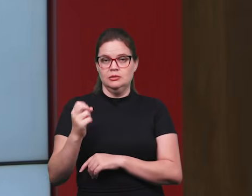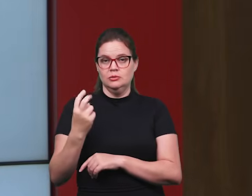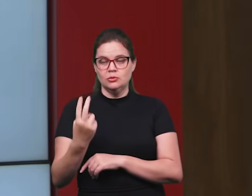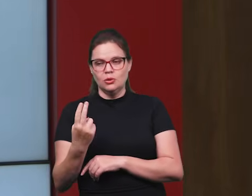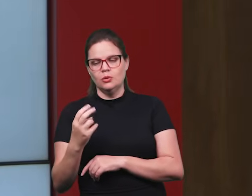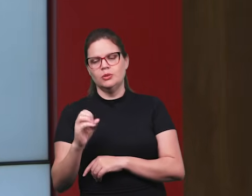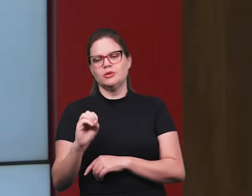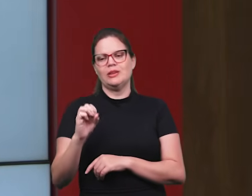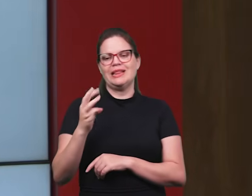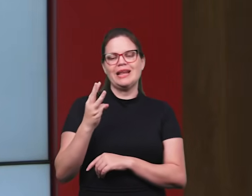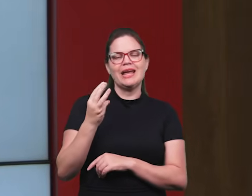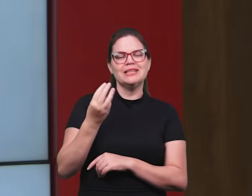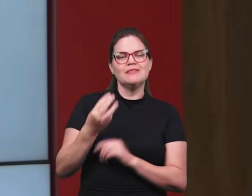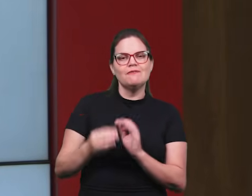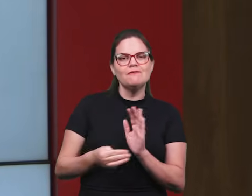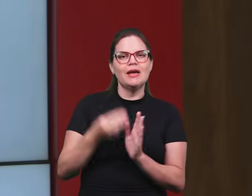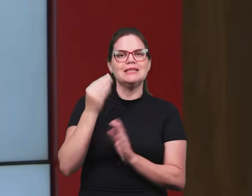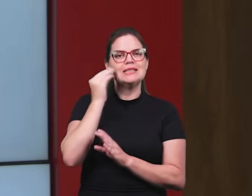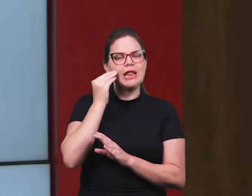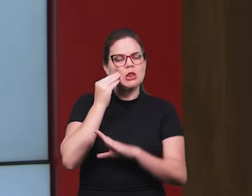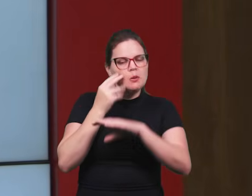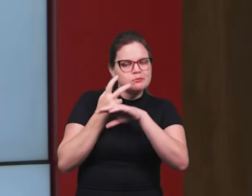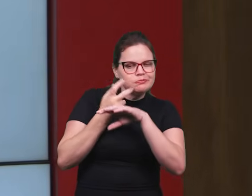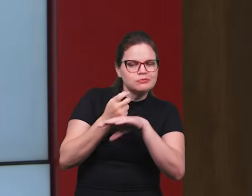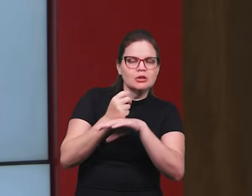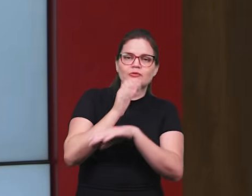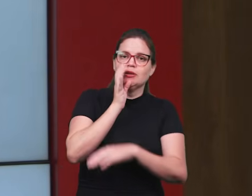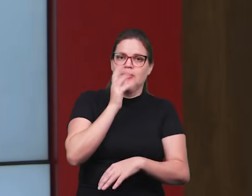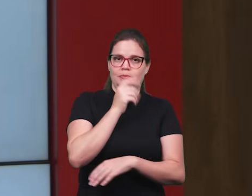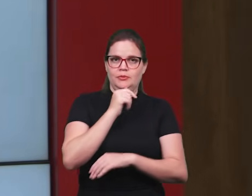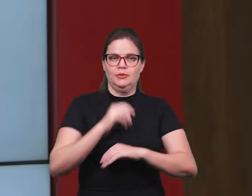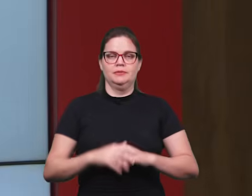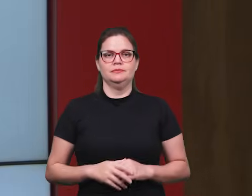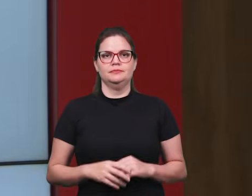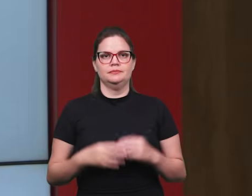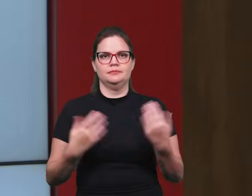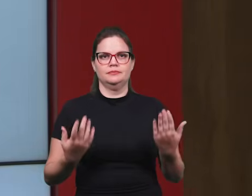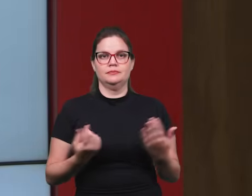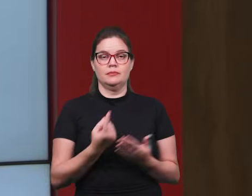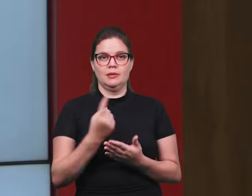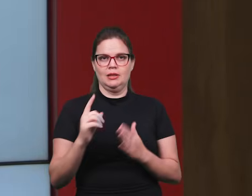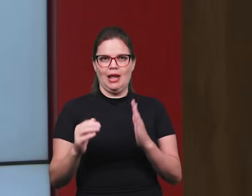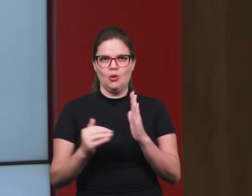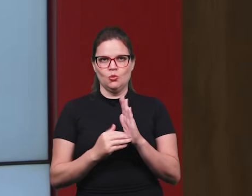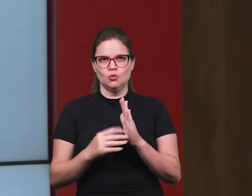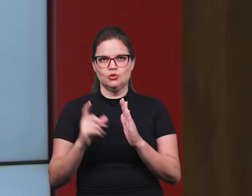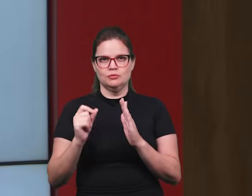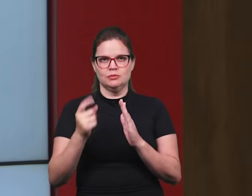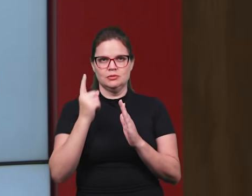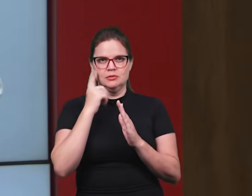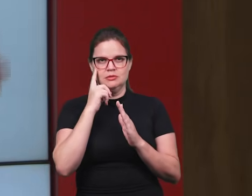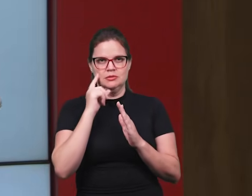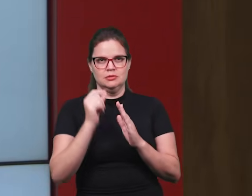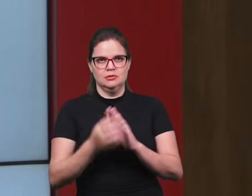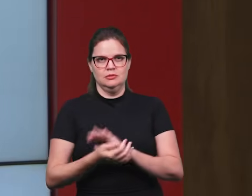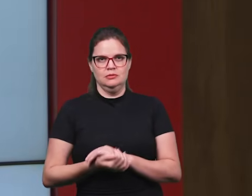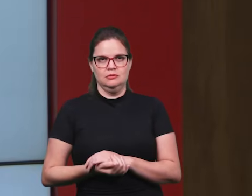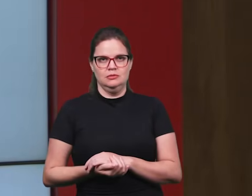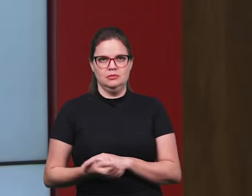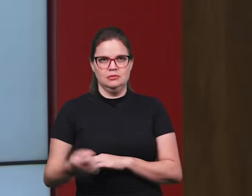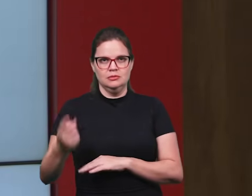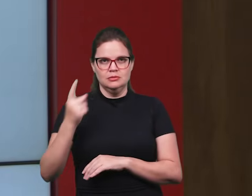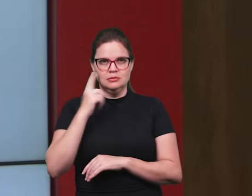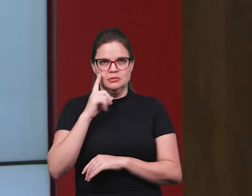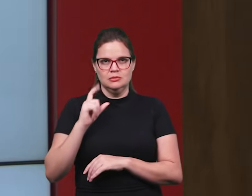furos, então vai demorar. Então você faz assim, em última tentativa, você faz o Blood